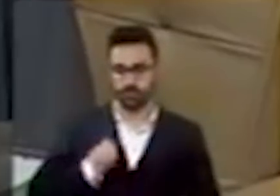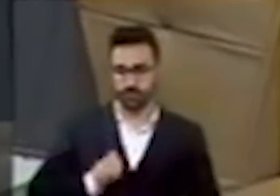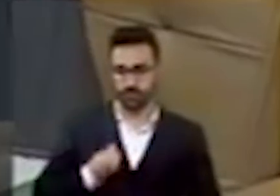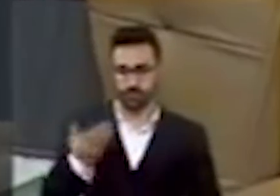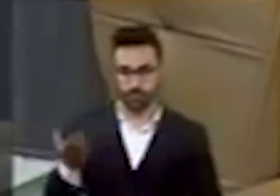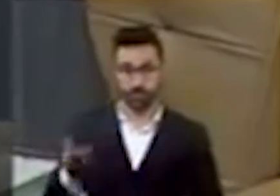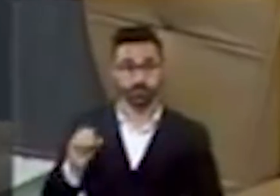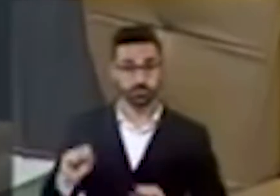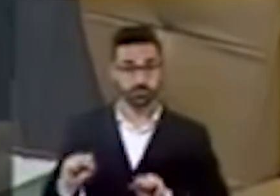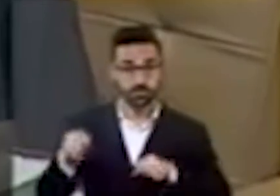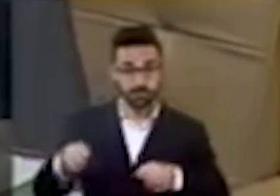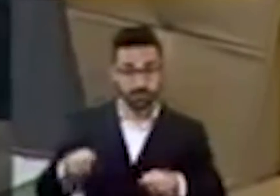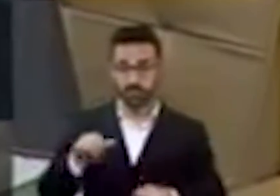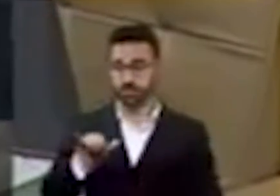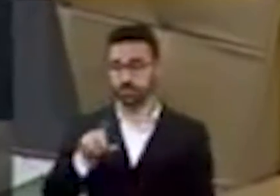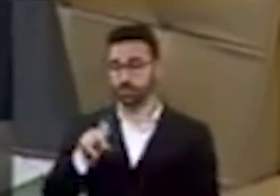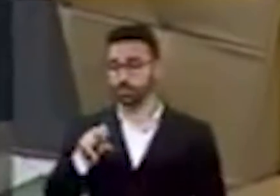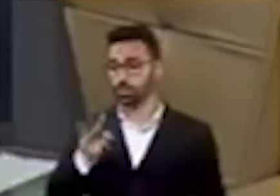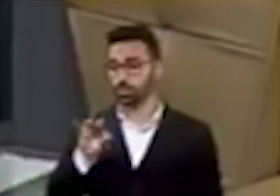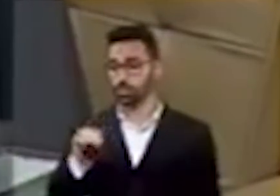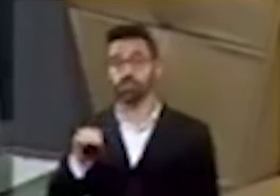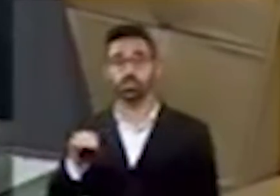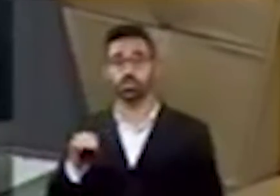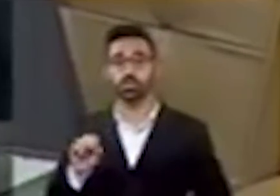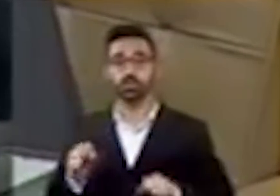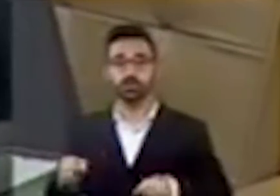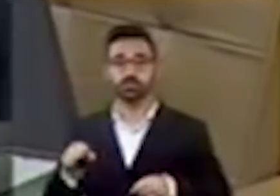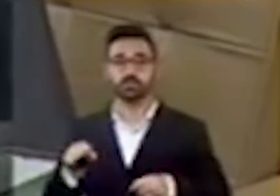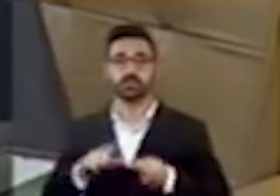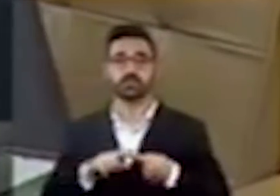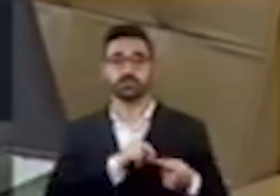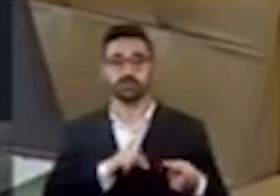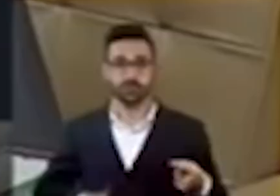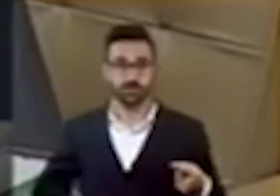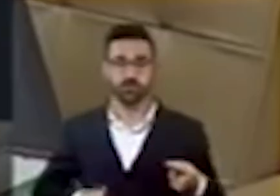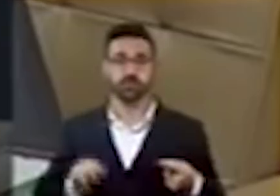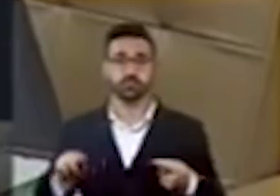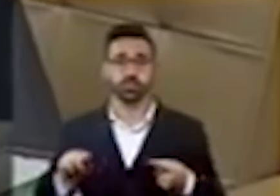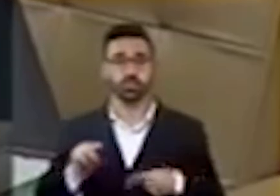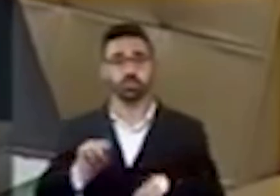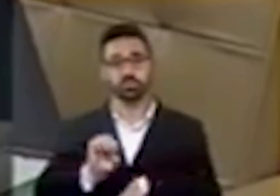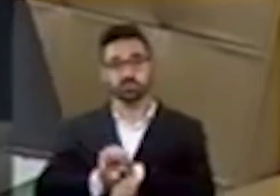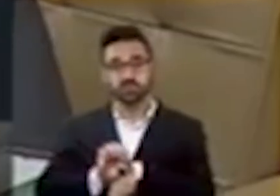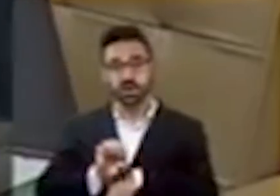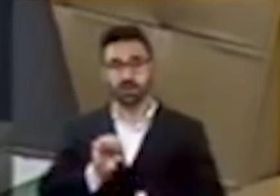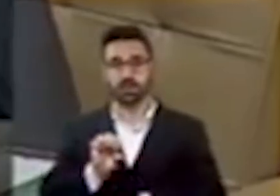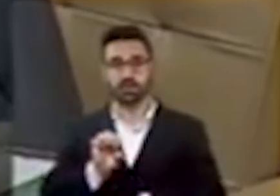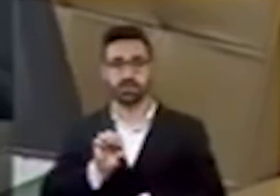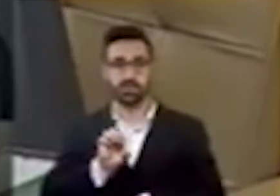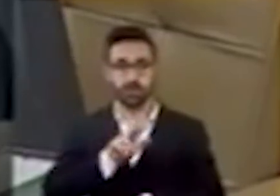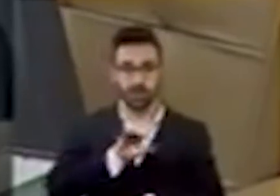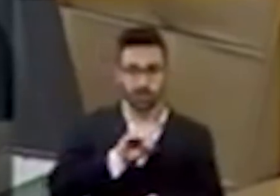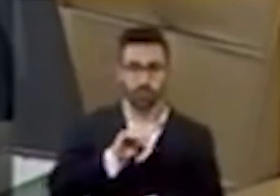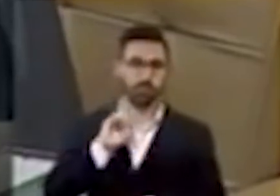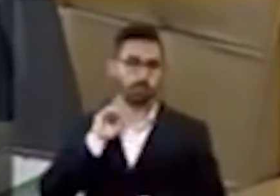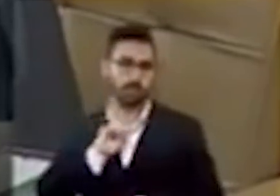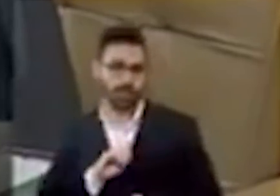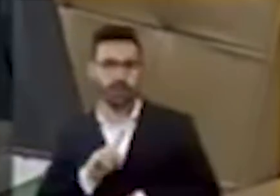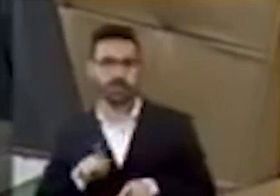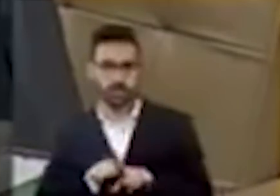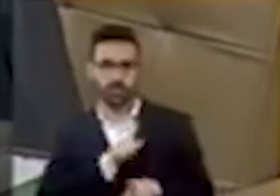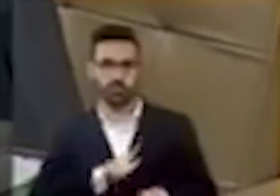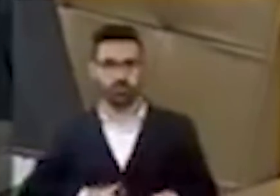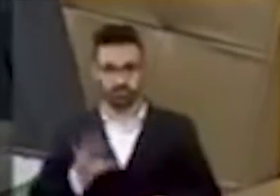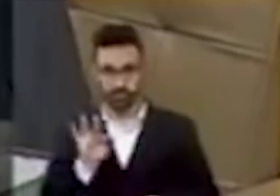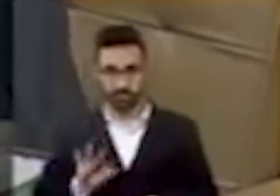na defesa do indulto das defensorias públicas da União, dos Estados do Rio de Janeiro e de Minas Gerais. Para efeito de construção